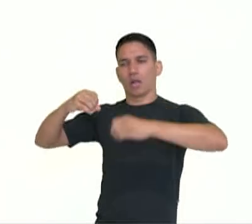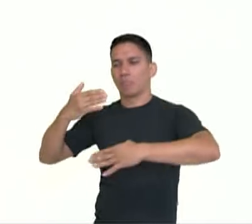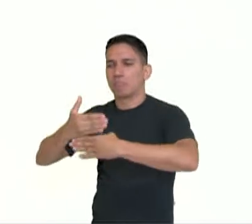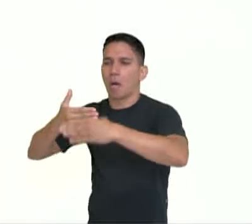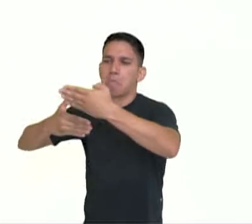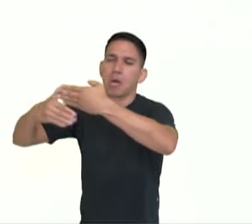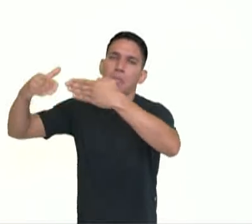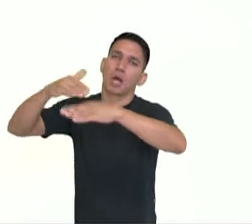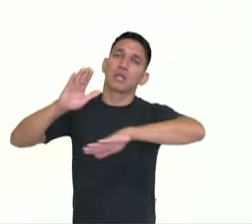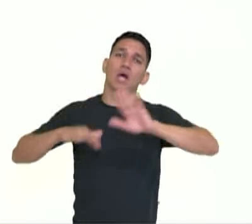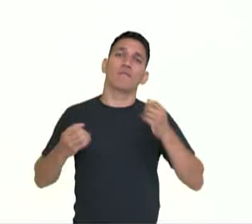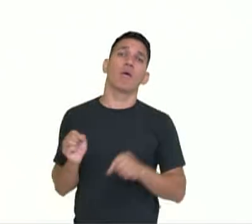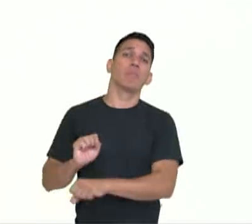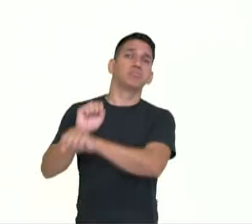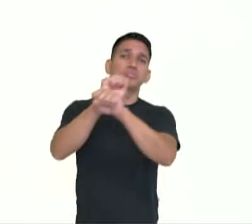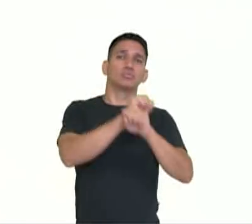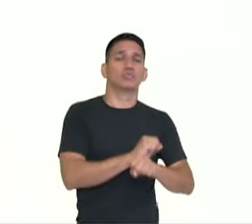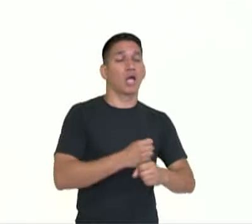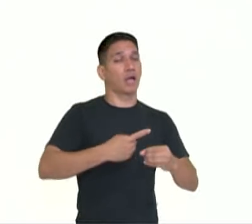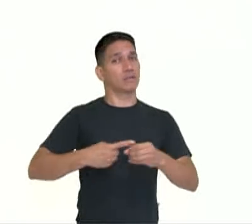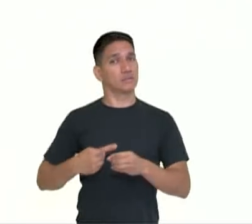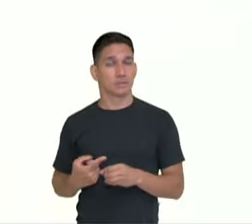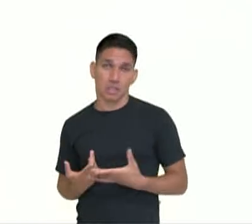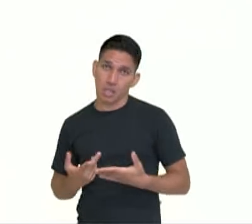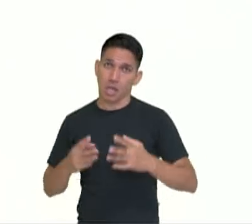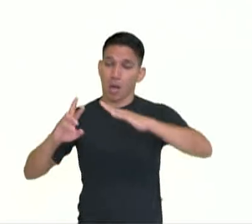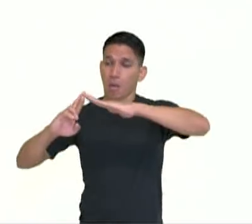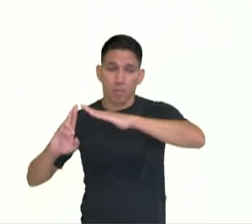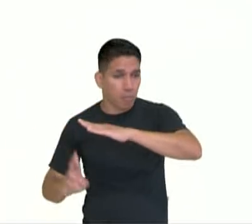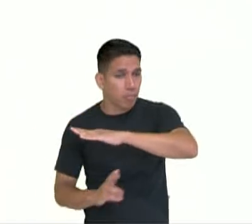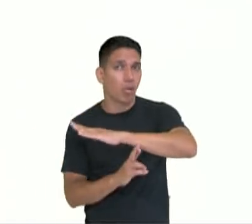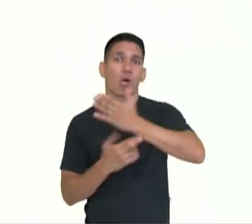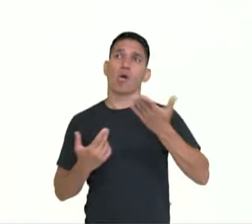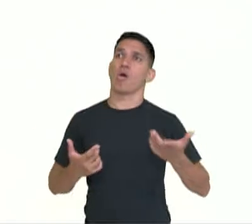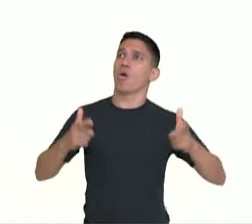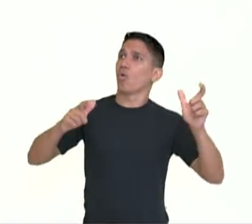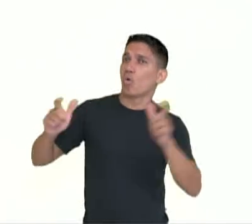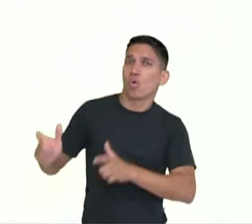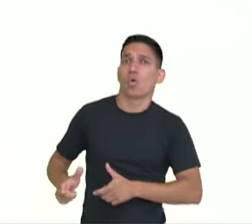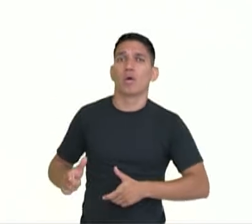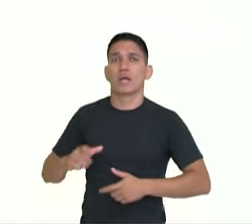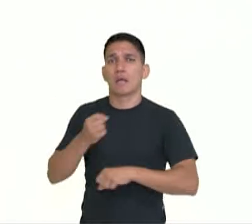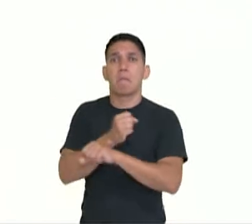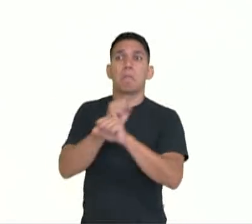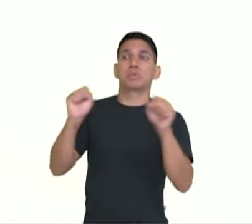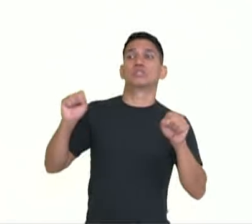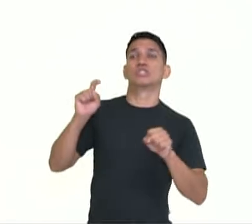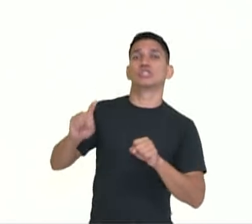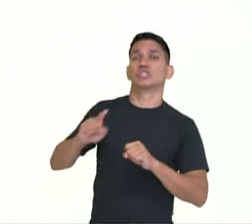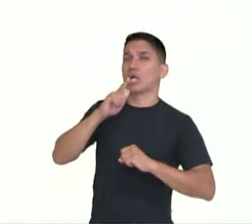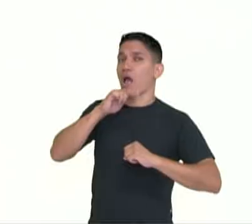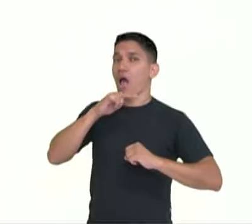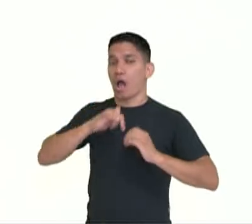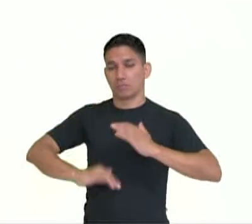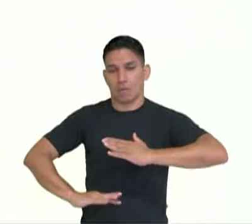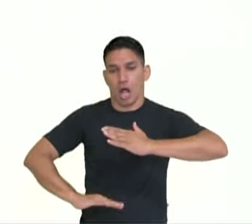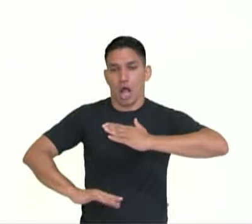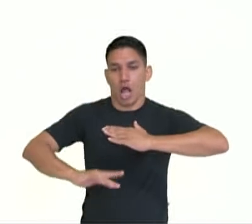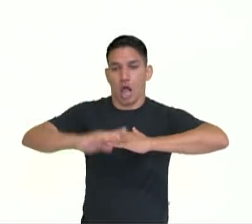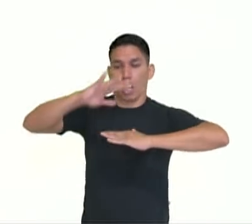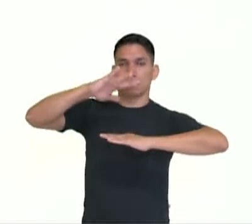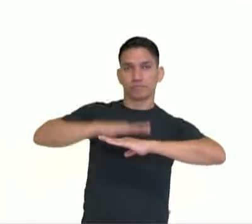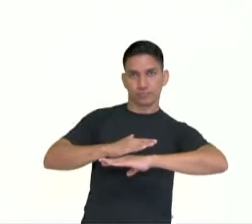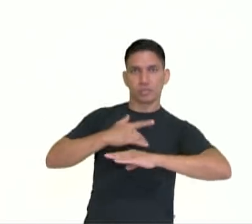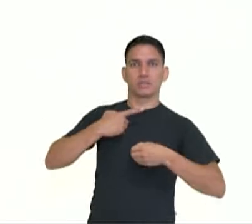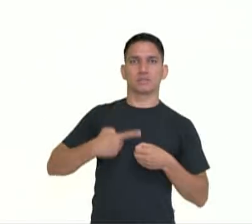a proteger a sua cidade, uma ponte, um dique para impedir alagamentos. Então, tudo isso aí eram formas que você podia